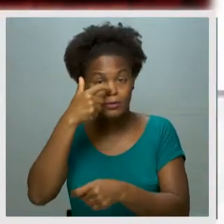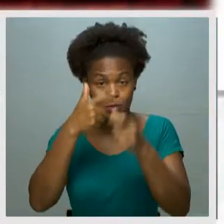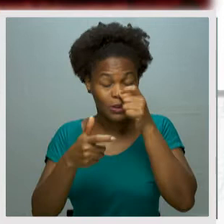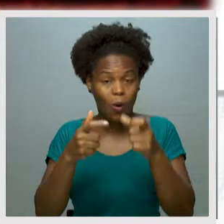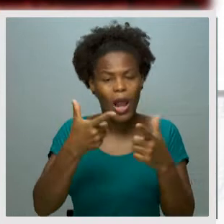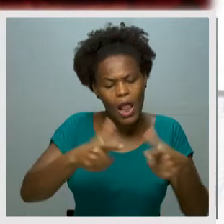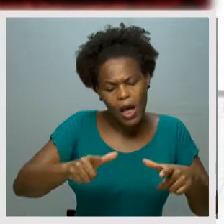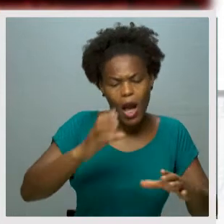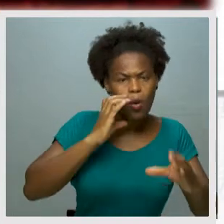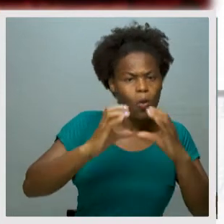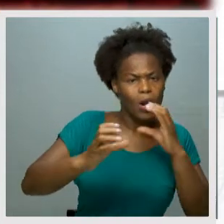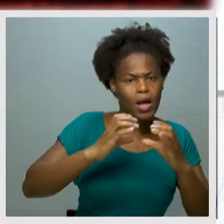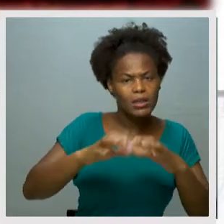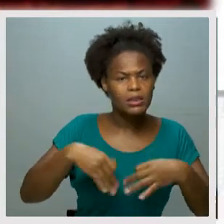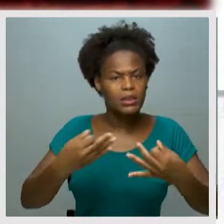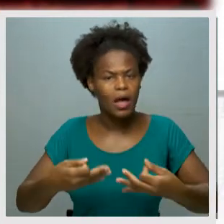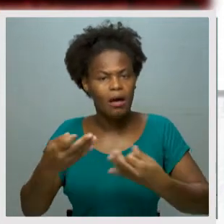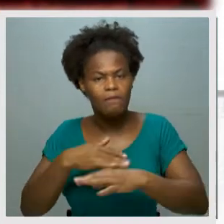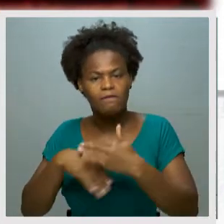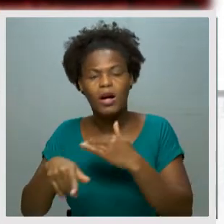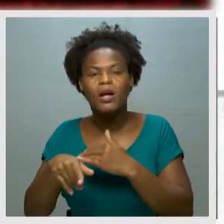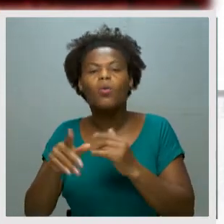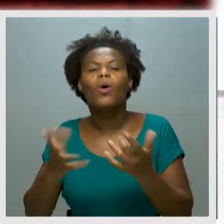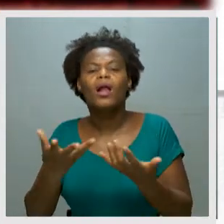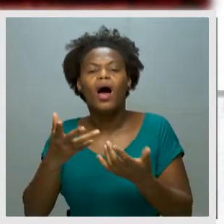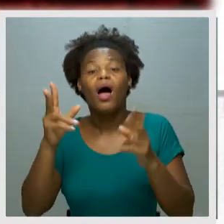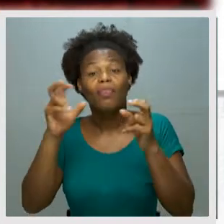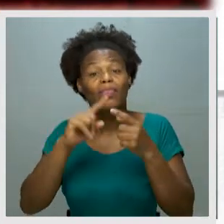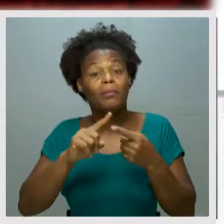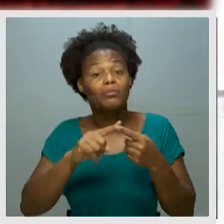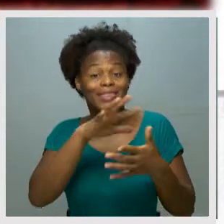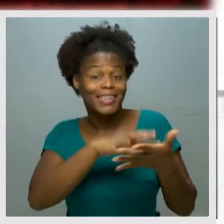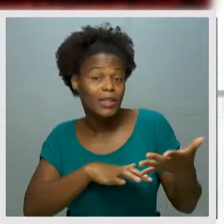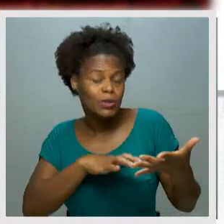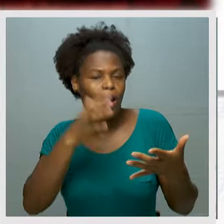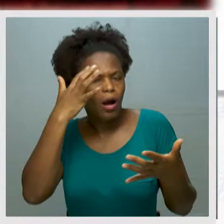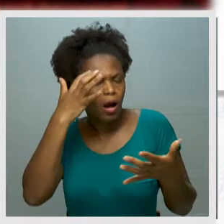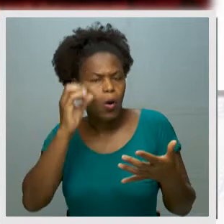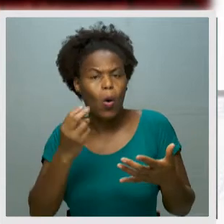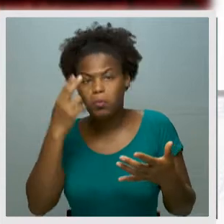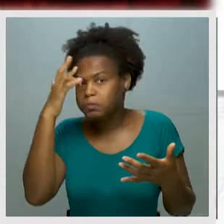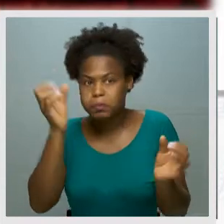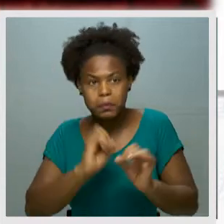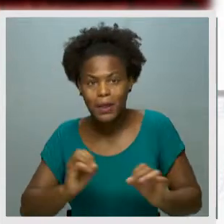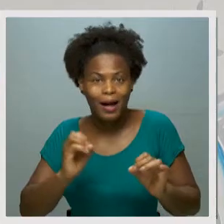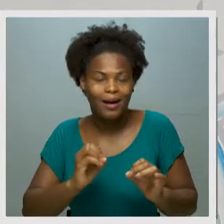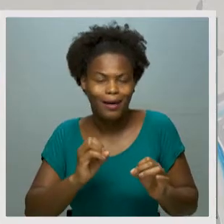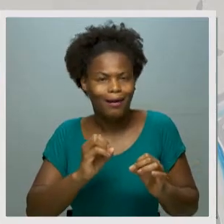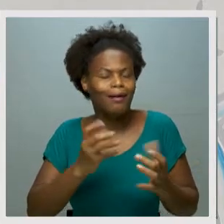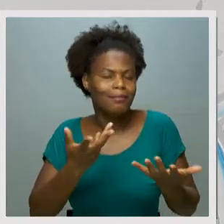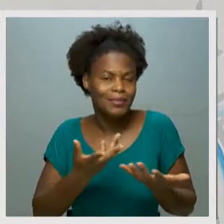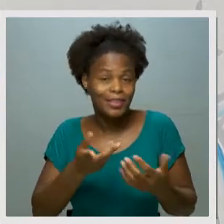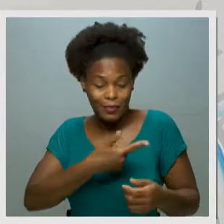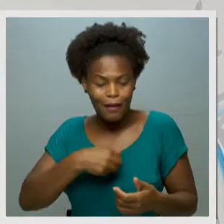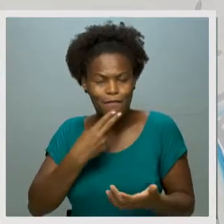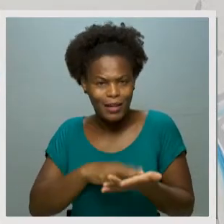língua para se comunicar, sempre o faz por meio de um tipo de texto, conscientemente ou inconscientemente. E, na